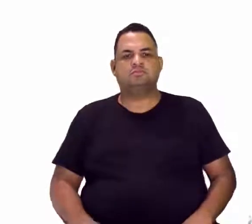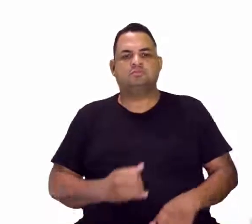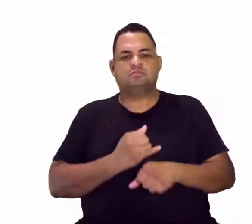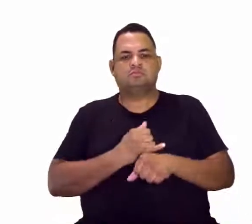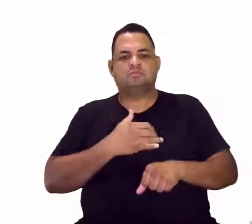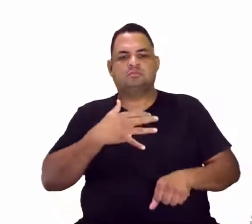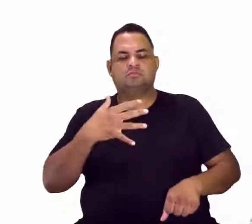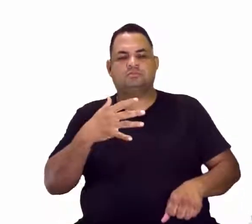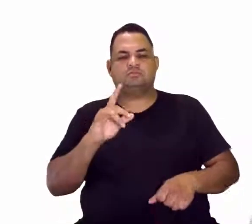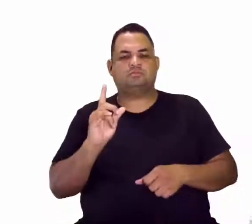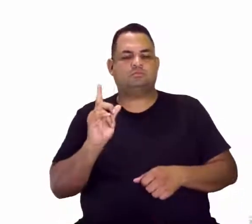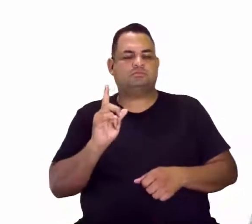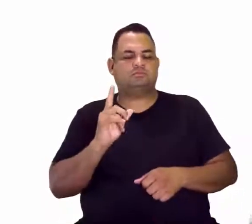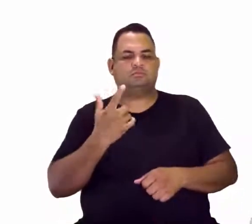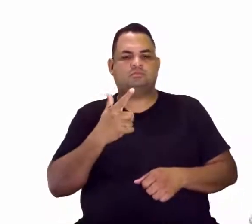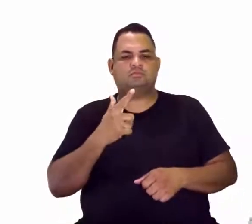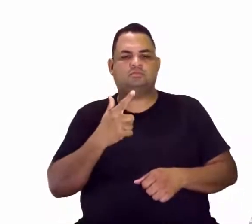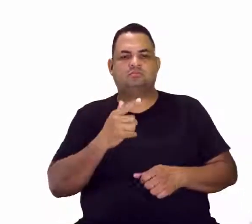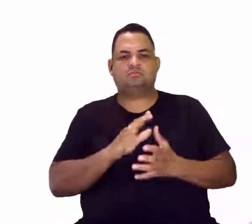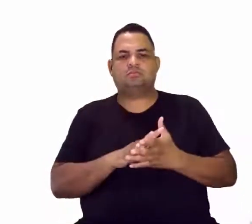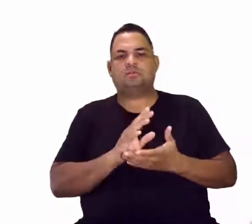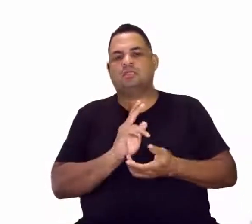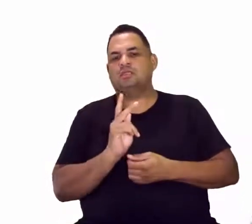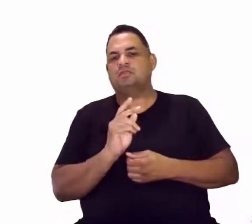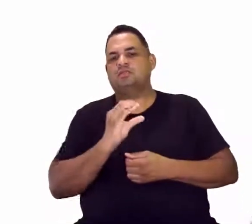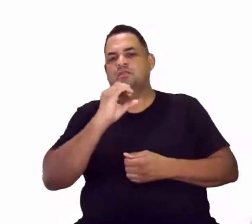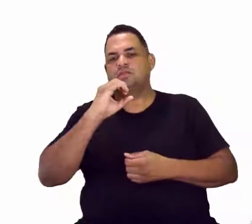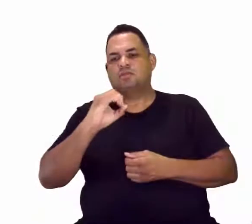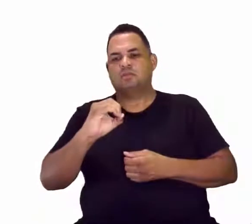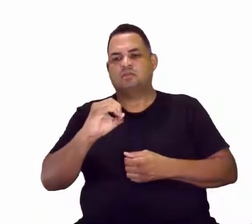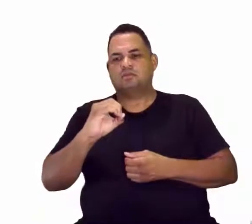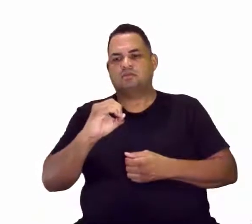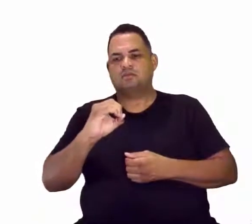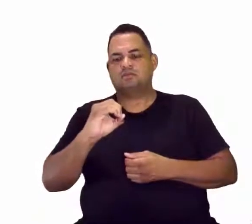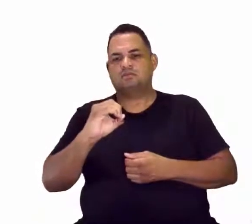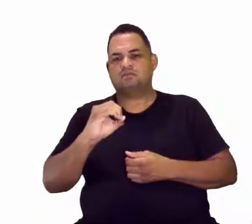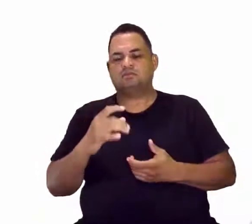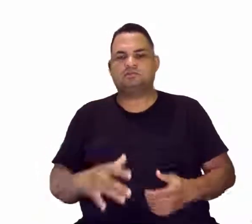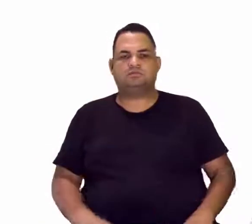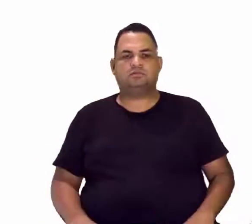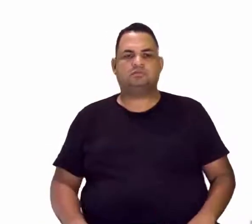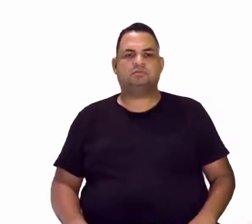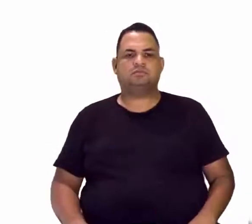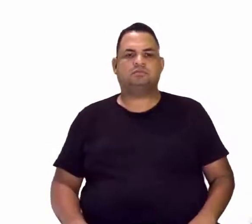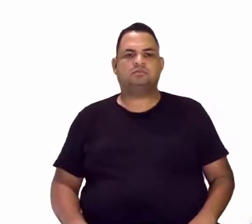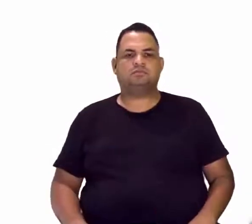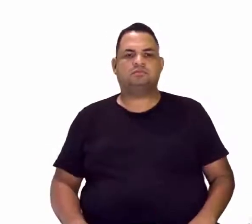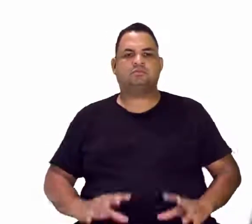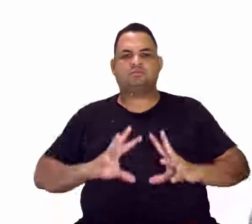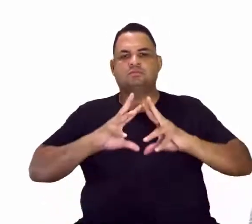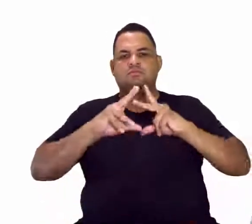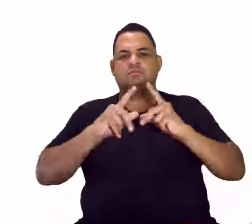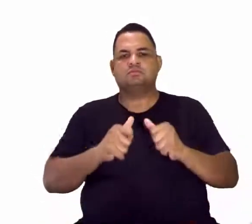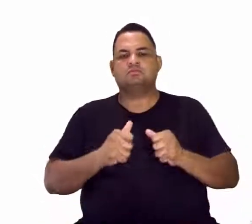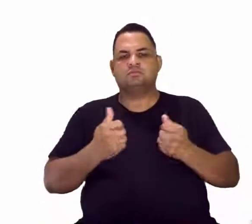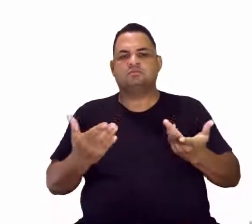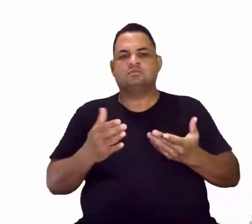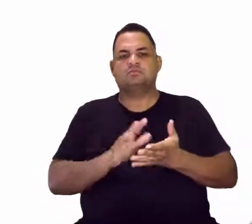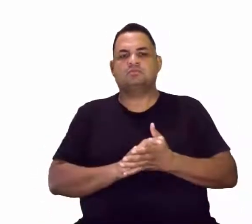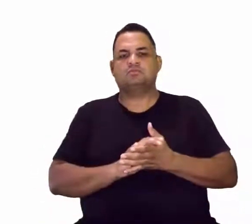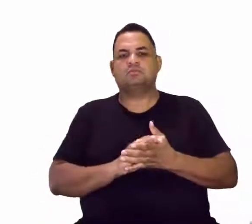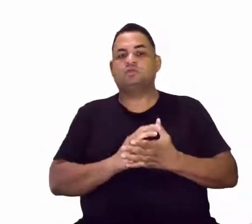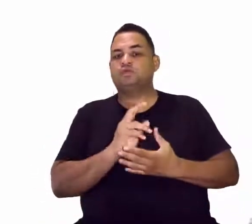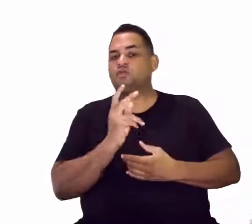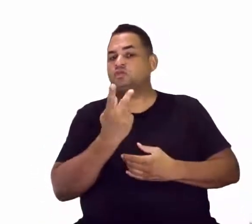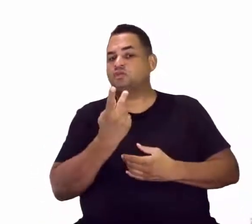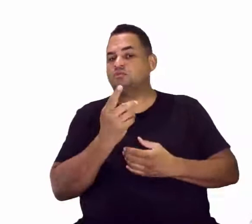que não apresentam oxigênio. Quando o ácido não apresenta oxigênio, todos os